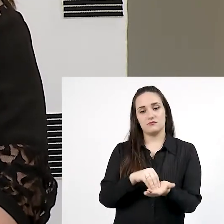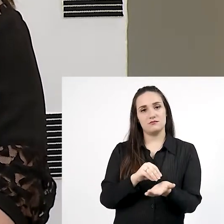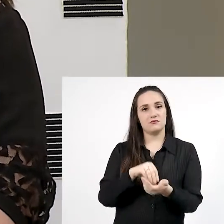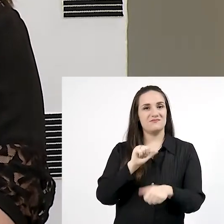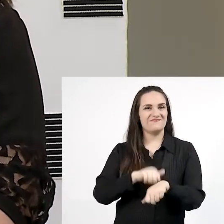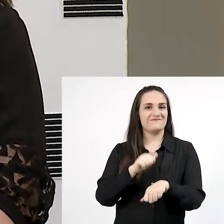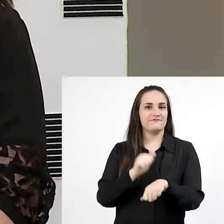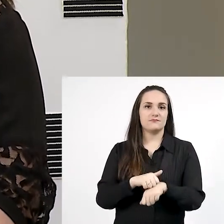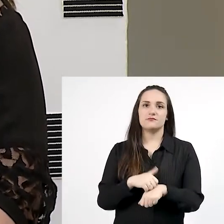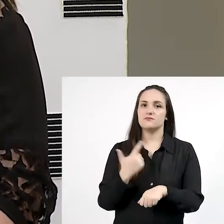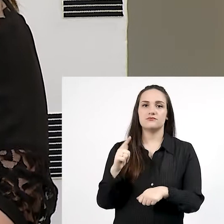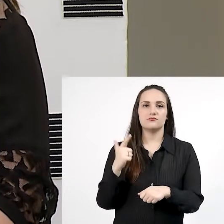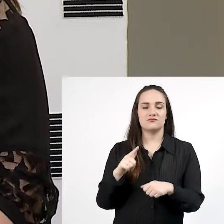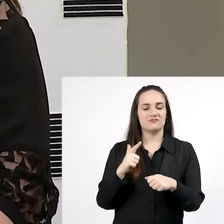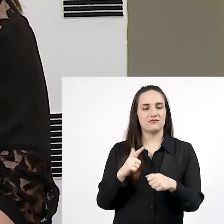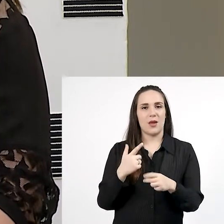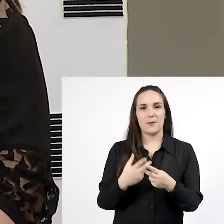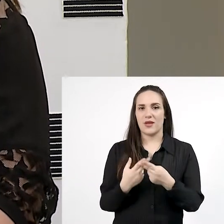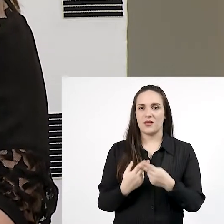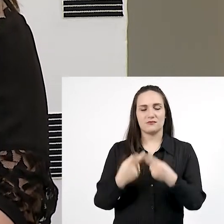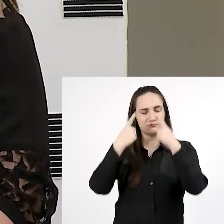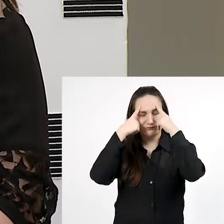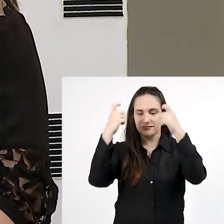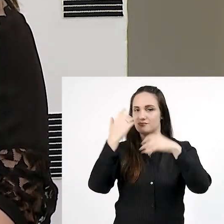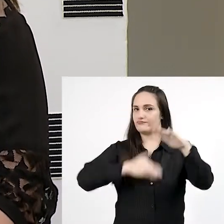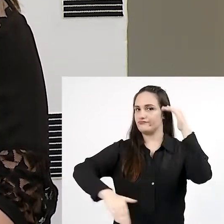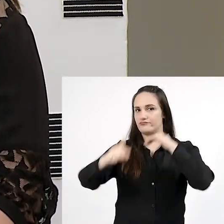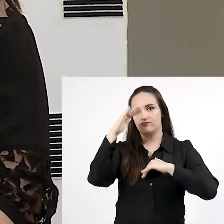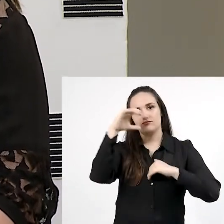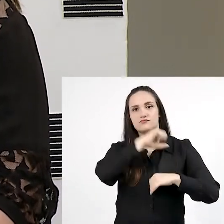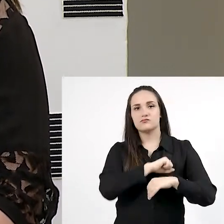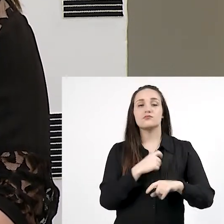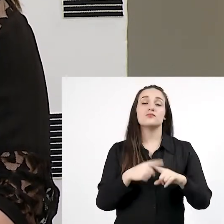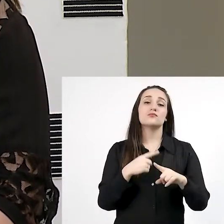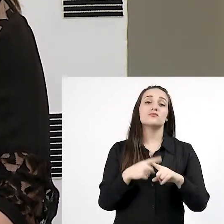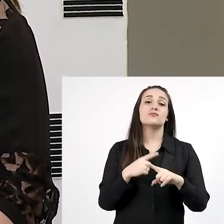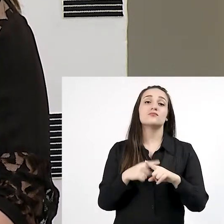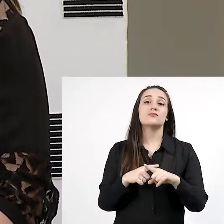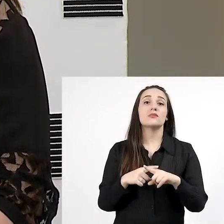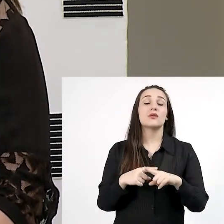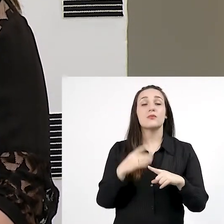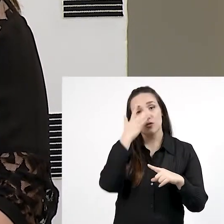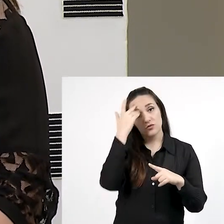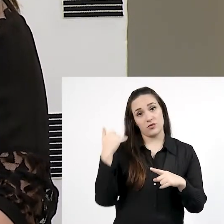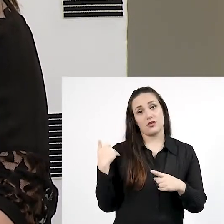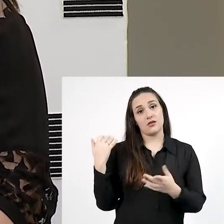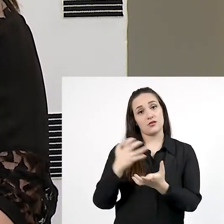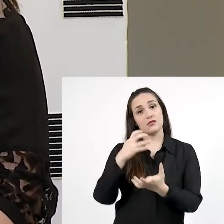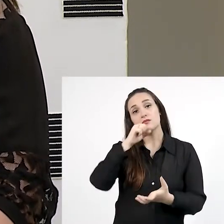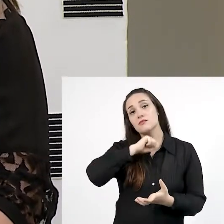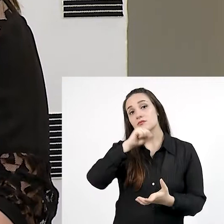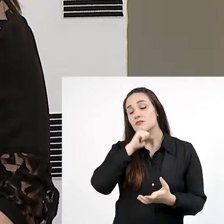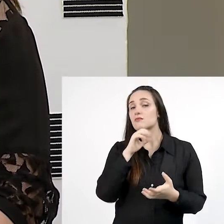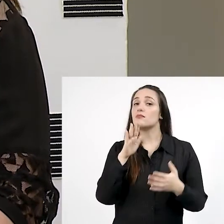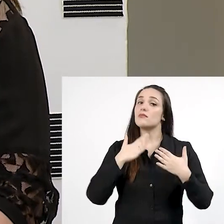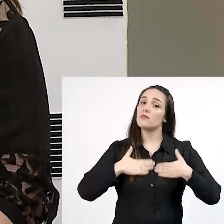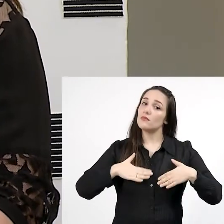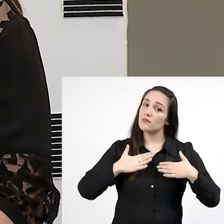a paciência necessária para a pessoa idosa. Que a pessoa idosa, a gente sabe que faz tudo com mais devagar, precisa de um